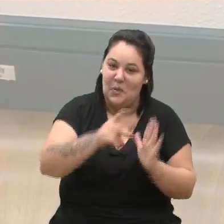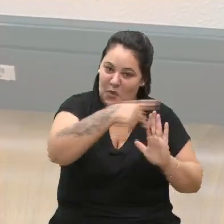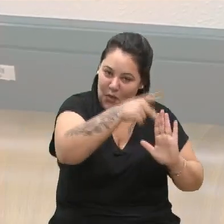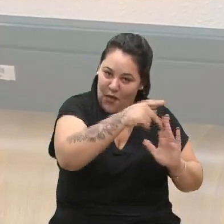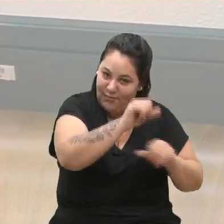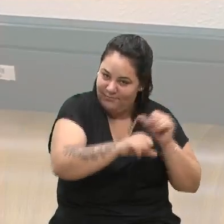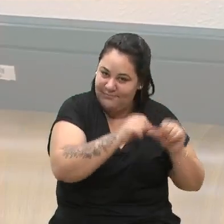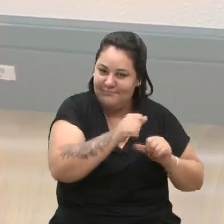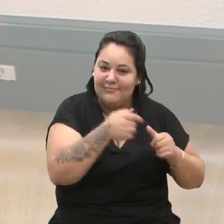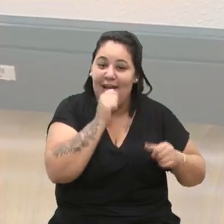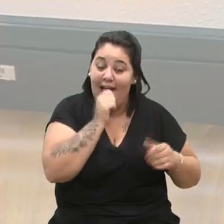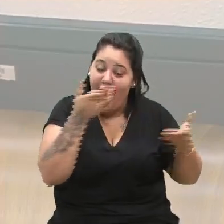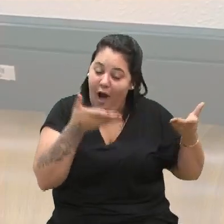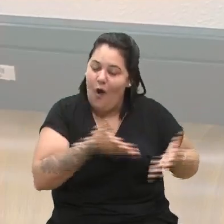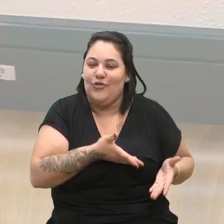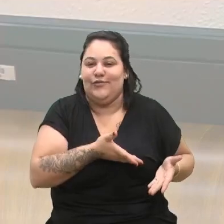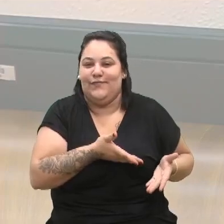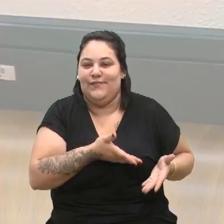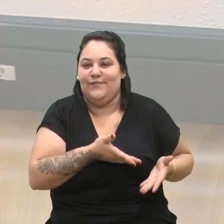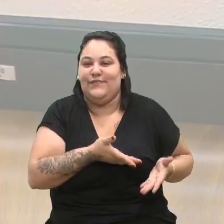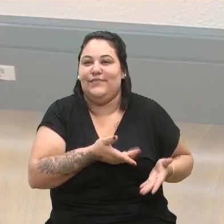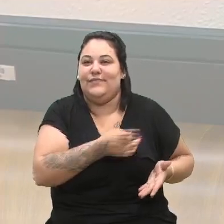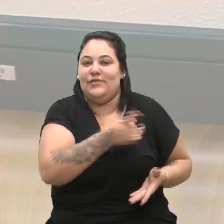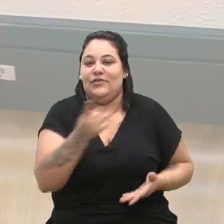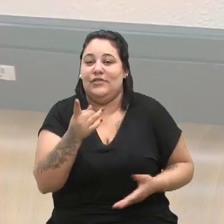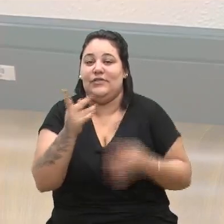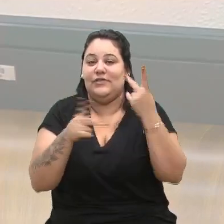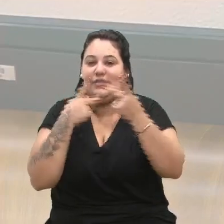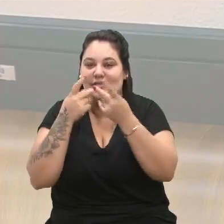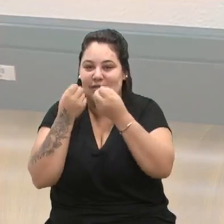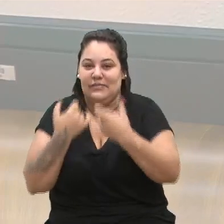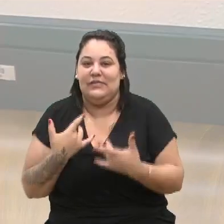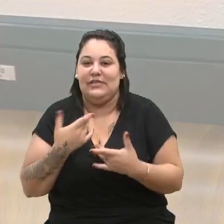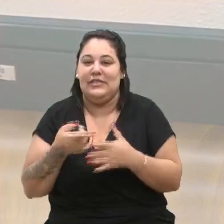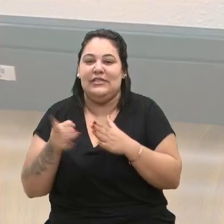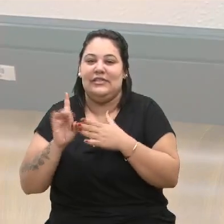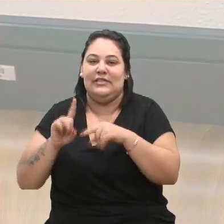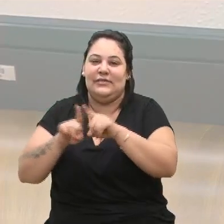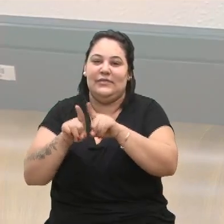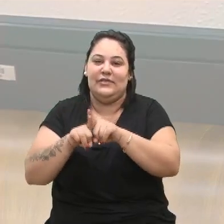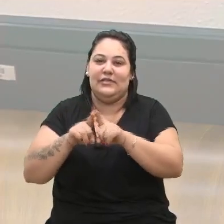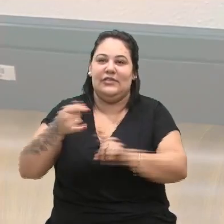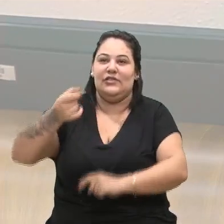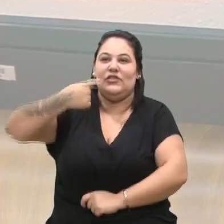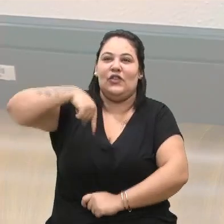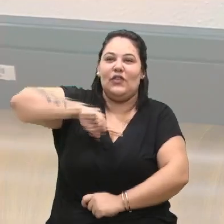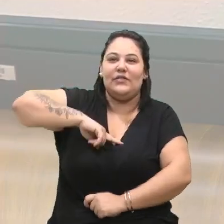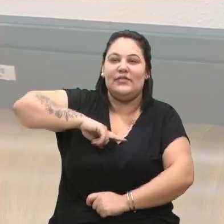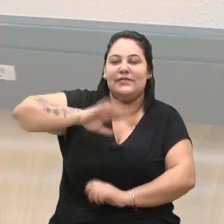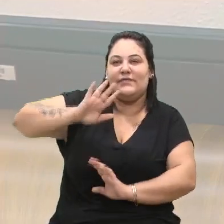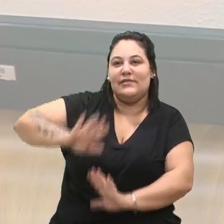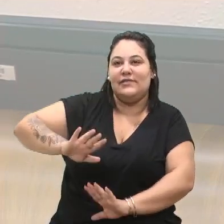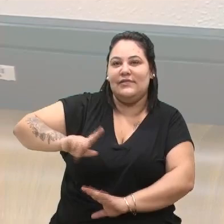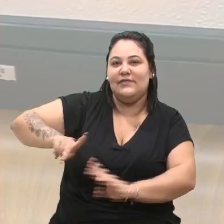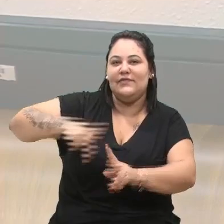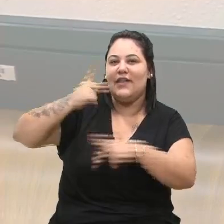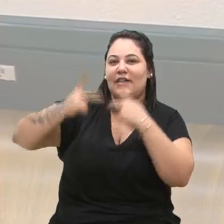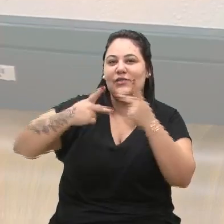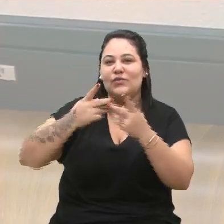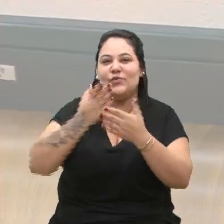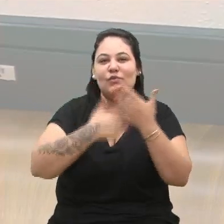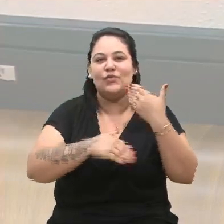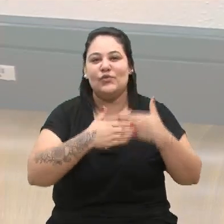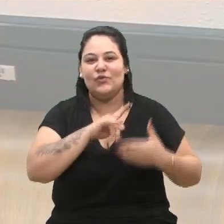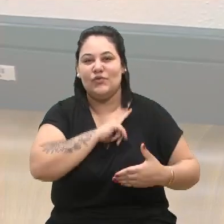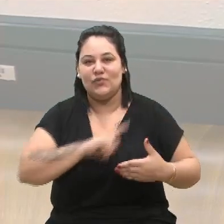né? E a gente entende, foi o que eu falei antes. Se nós ficarmos aqui falando tudo que o governo federal está